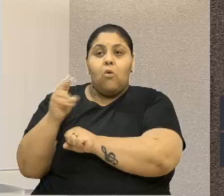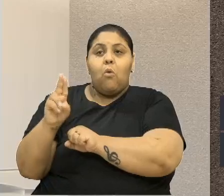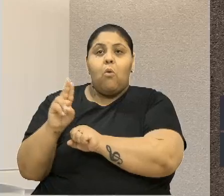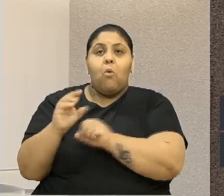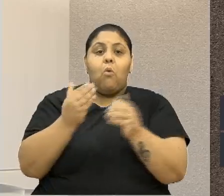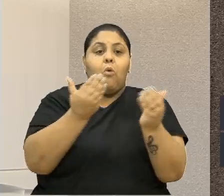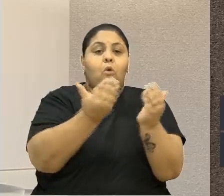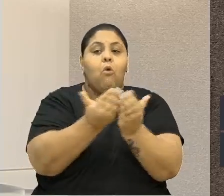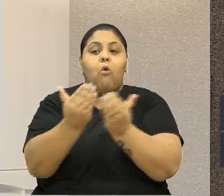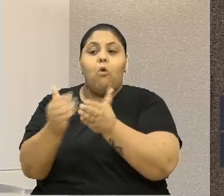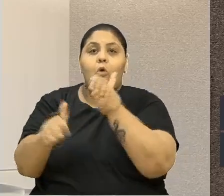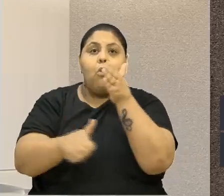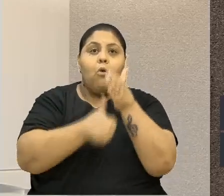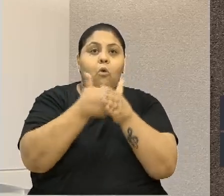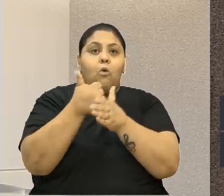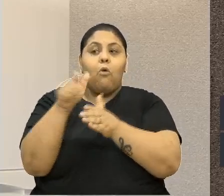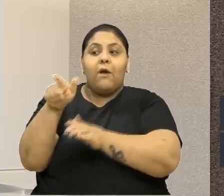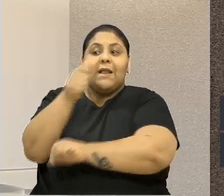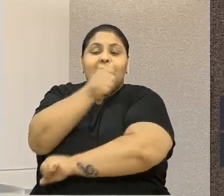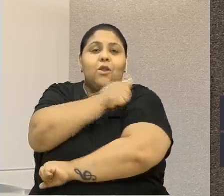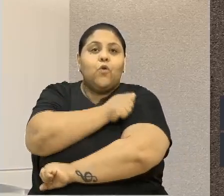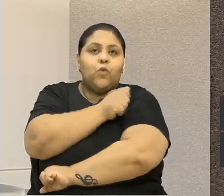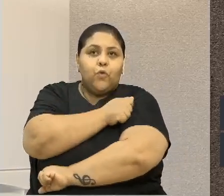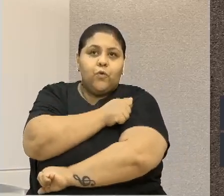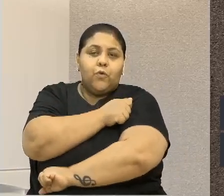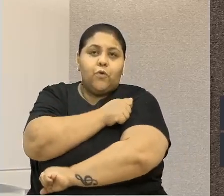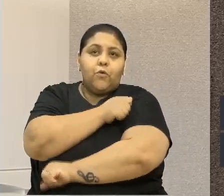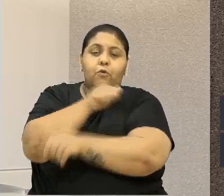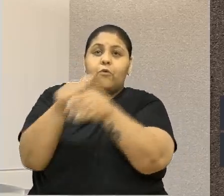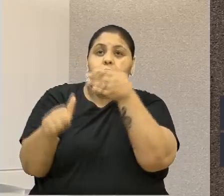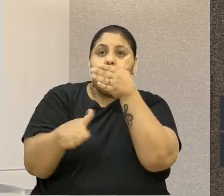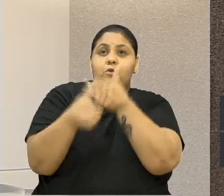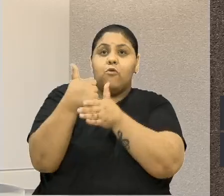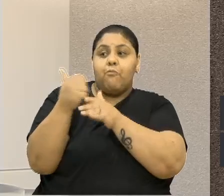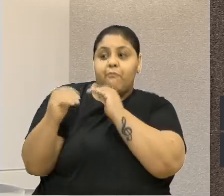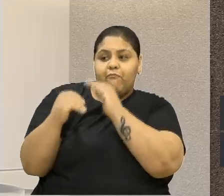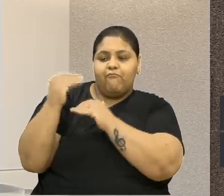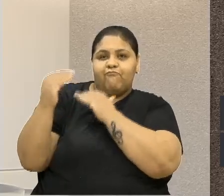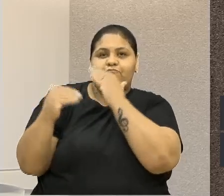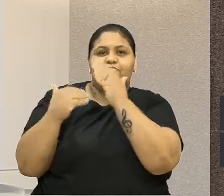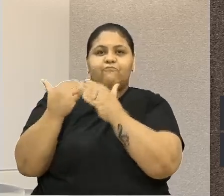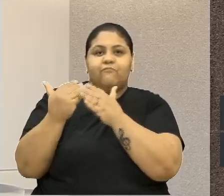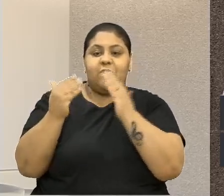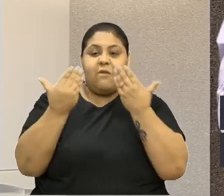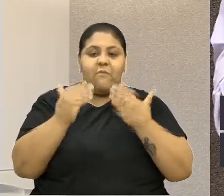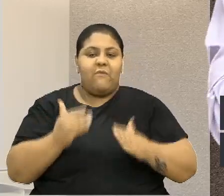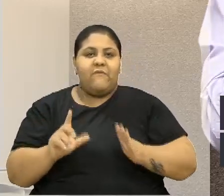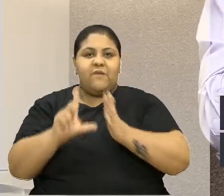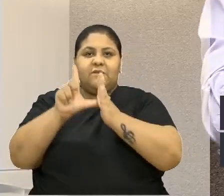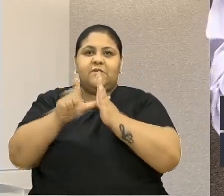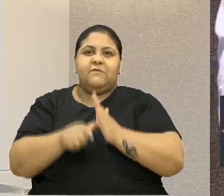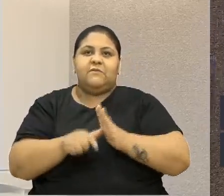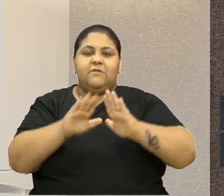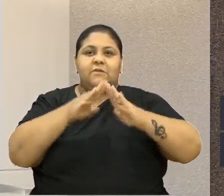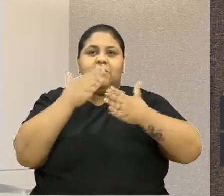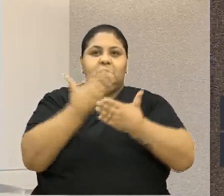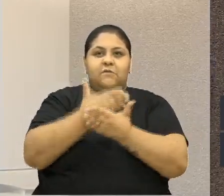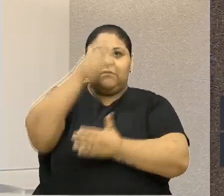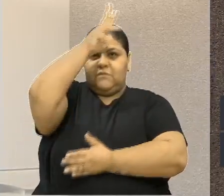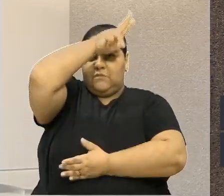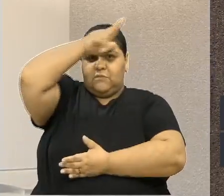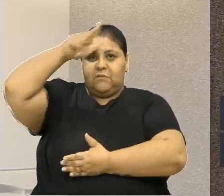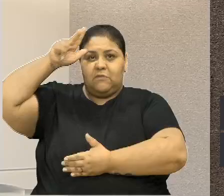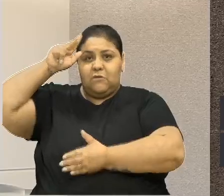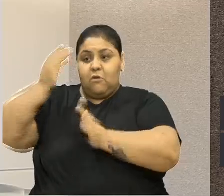estudar e onde melhorar aquele aluno em específico para melhorar o seu desempenho, para avaliar depois a escola, o município, para subir